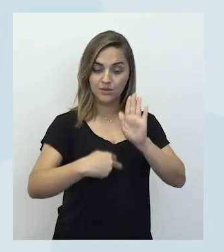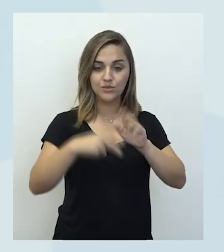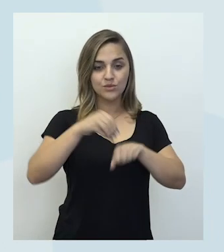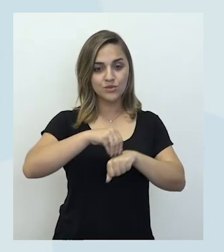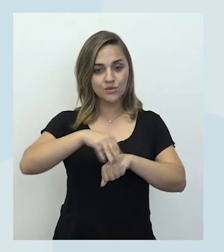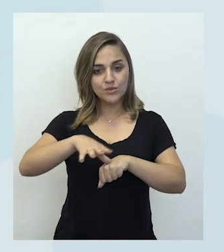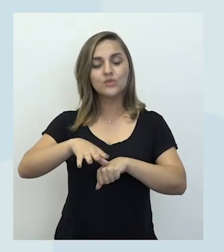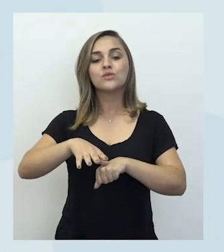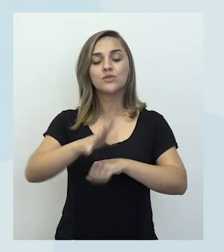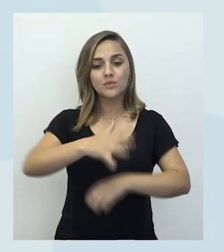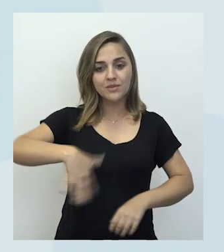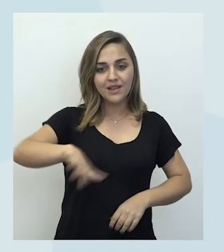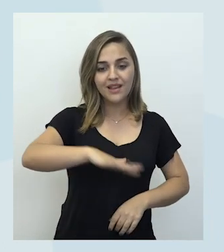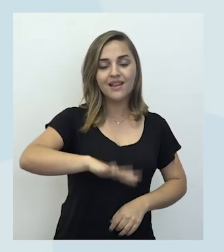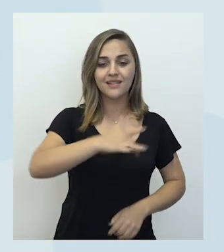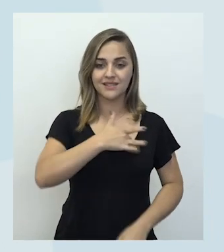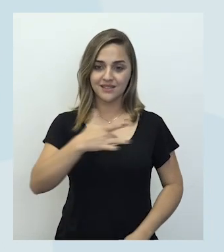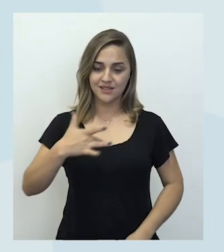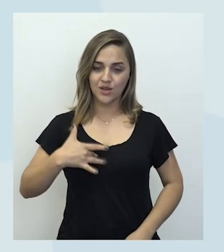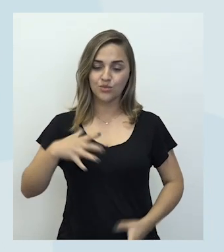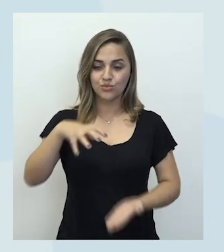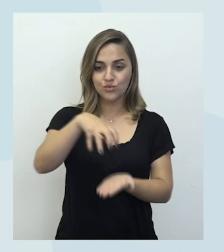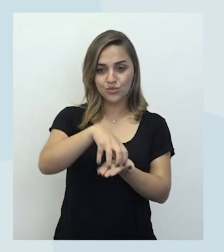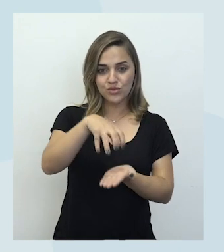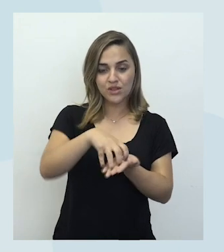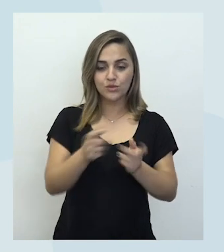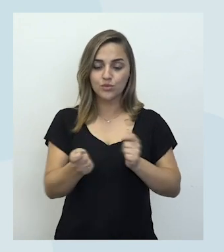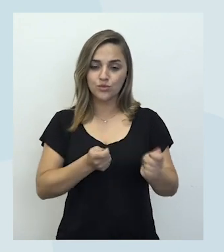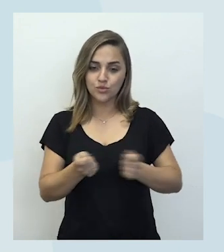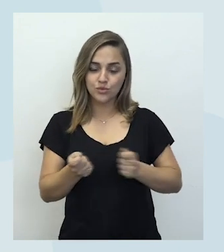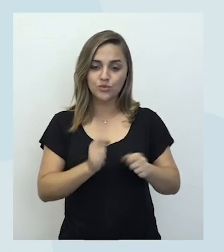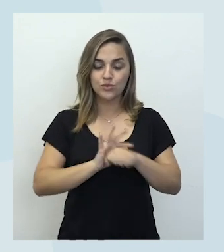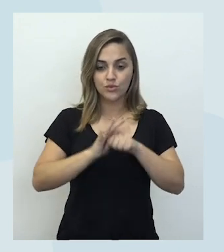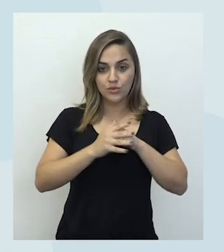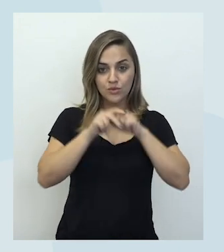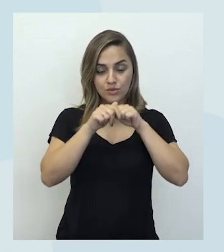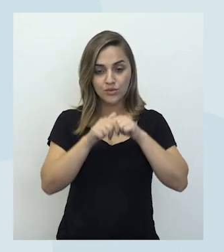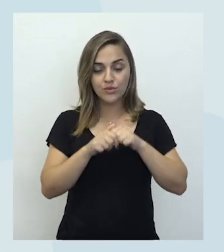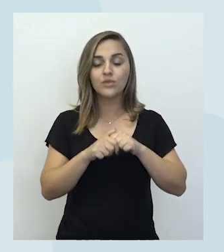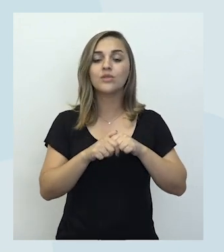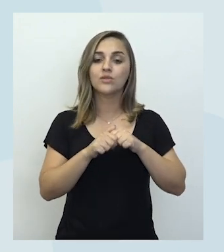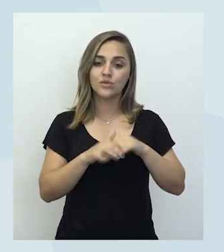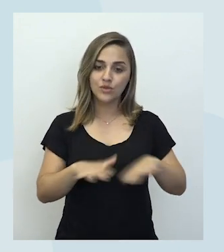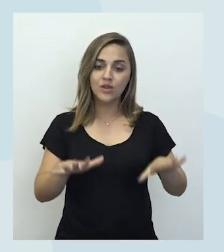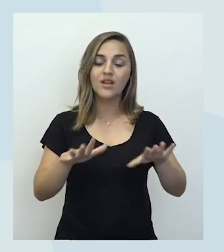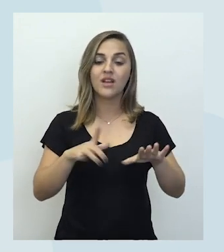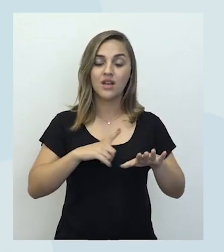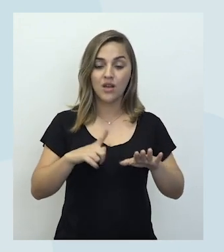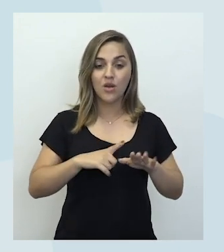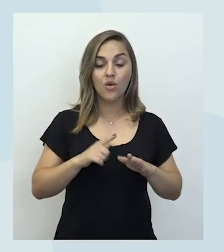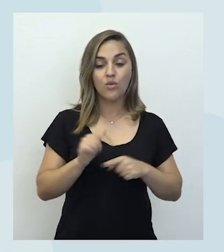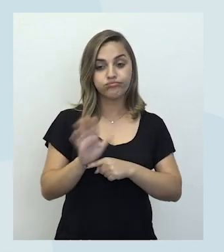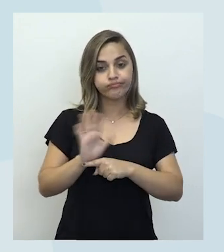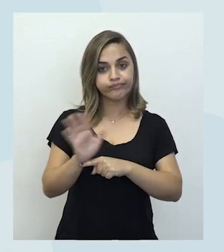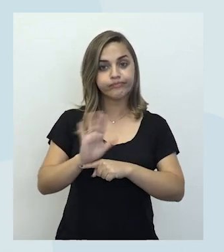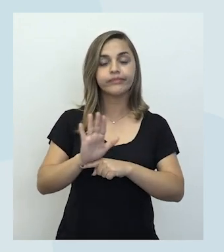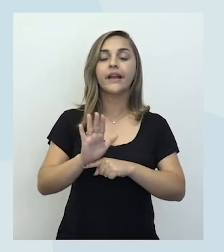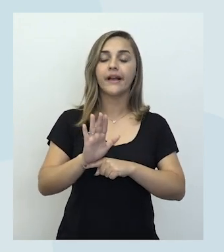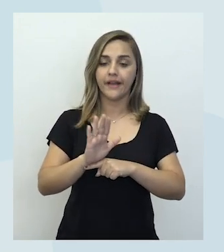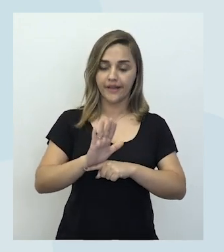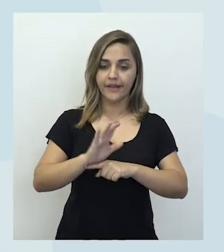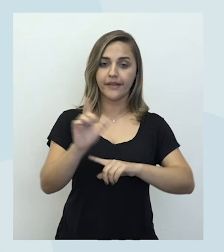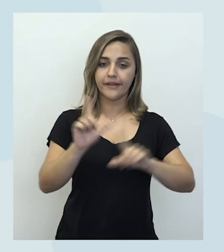e do Centro de Contingência do Coronavírus, o Belas Artes Drive-In seguirá protocolos rigorosos de saúde, com regras